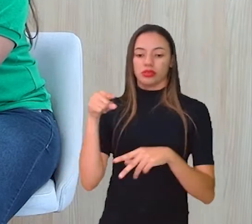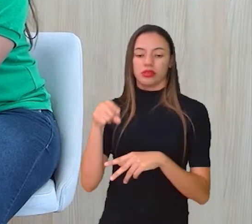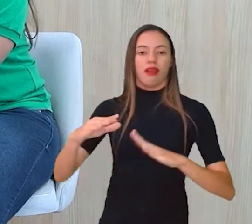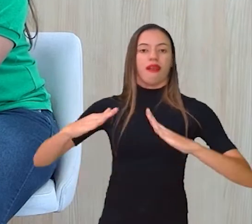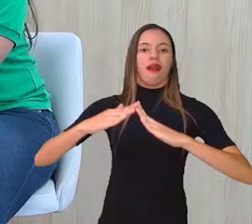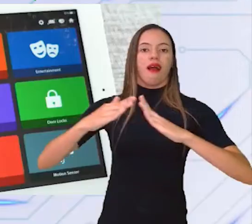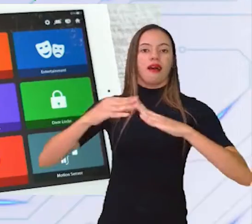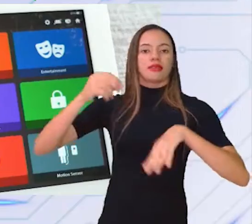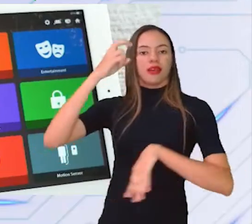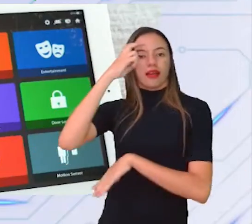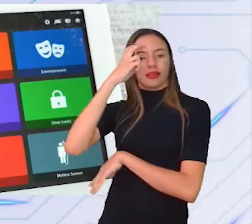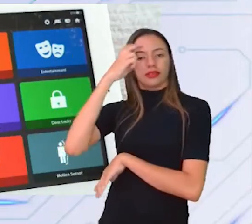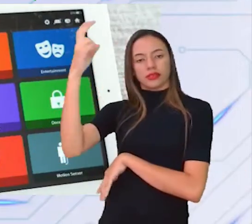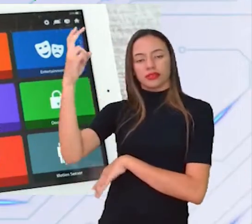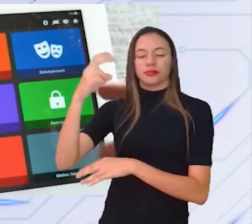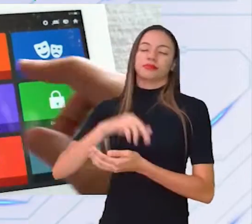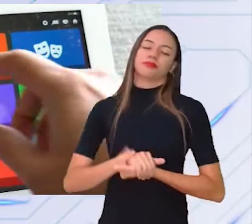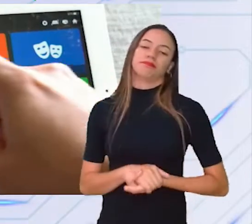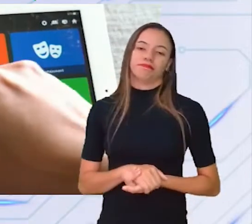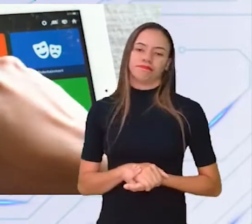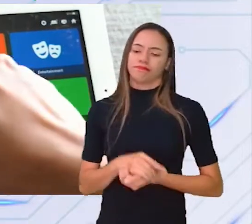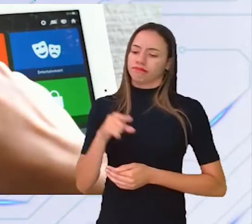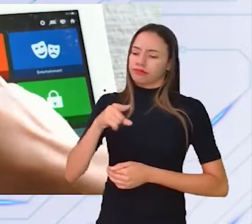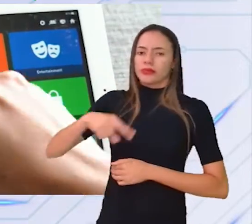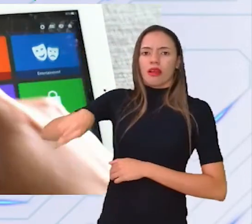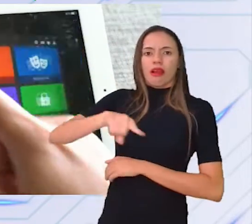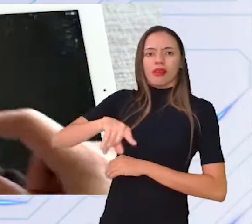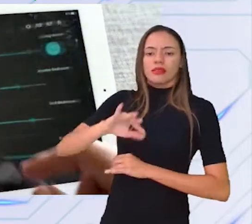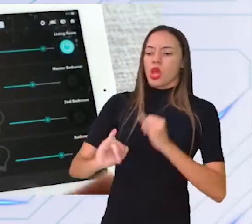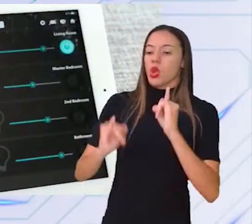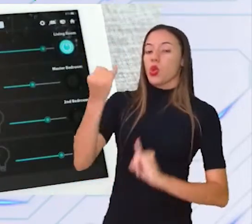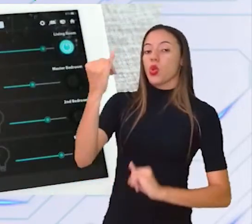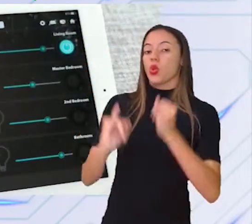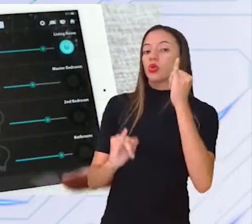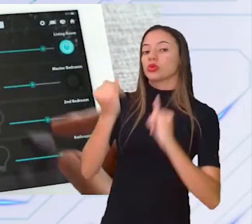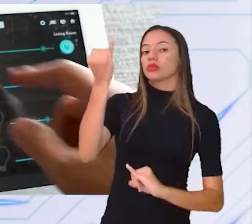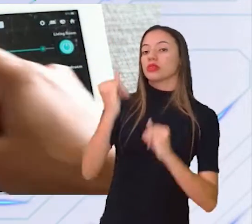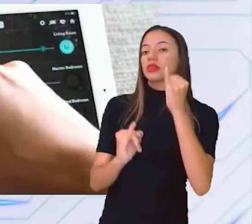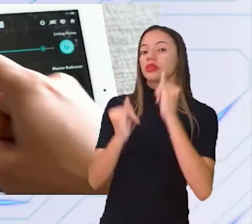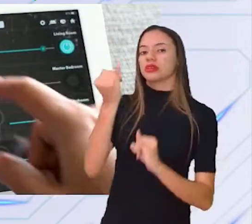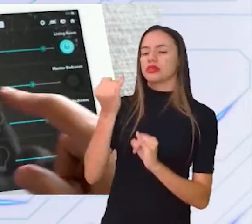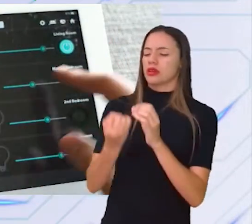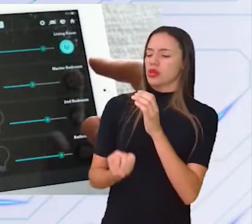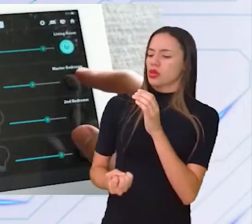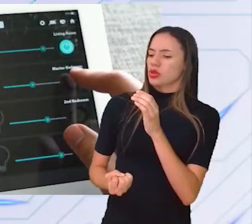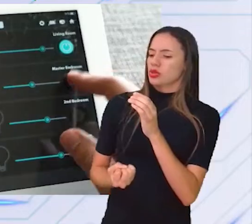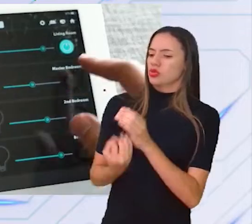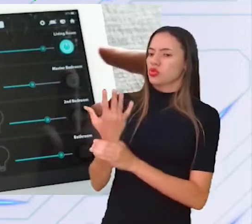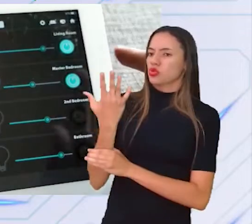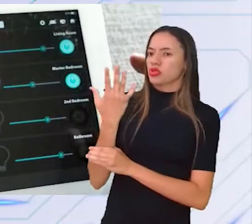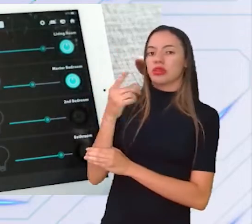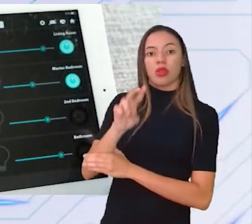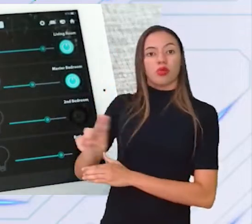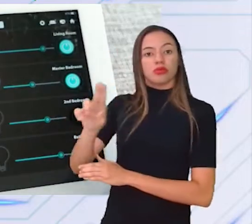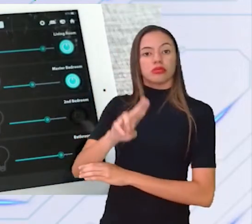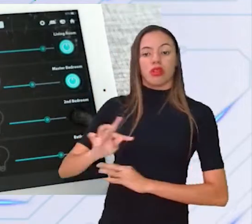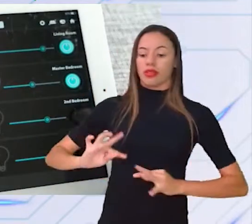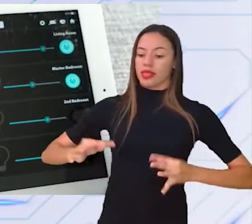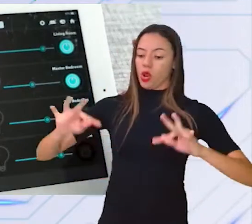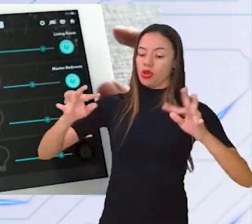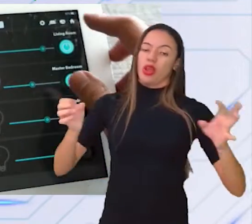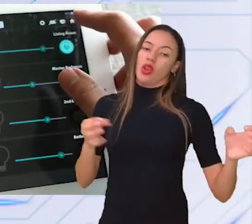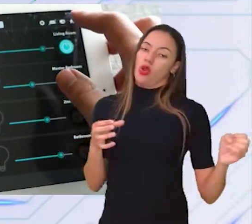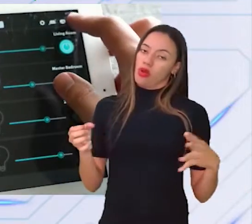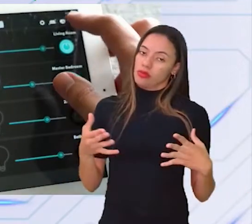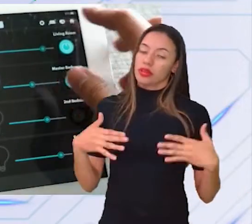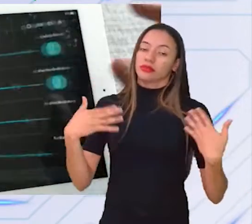casa inteligente, né? Então, toda essa indústria aí que está se formando em cima dessas novas tecnologias, que, como eu